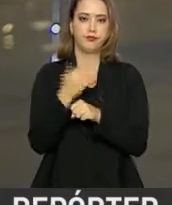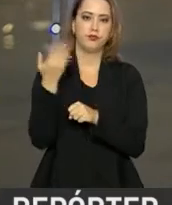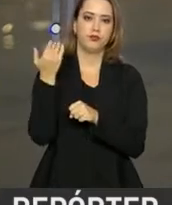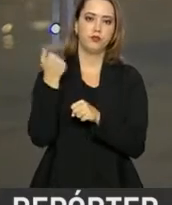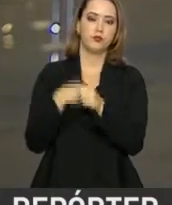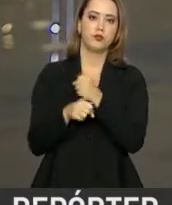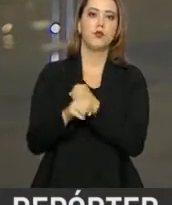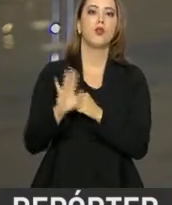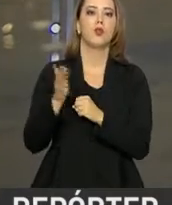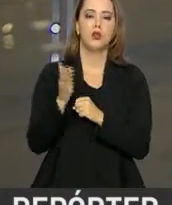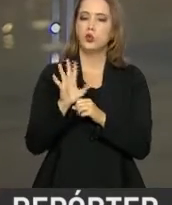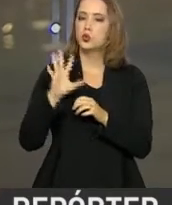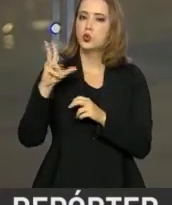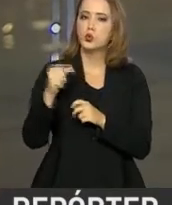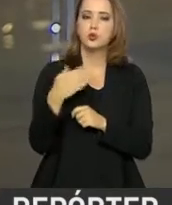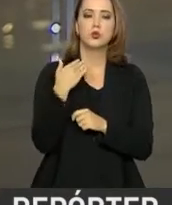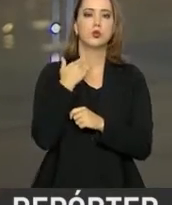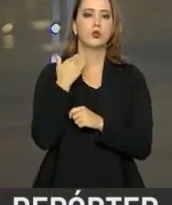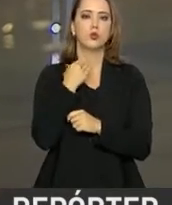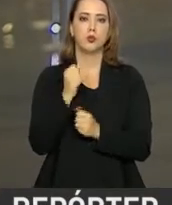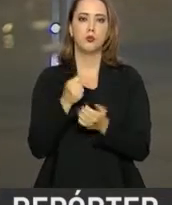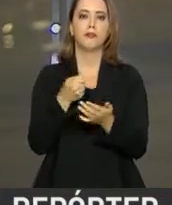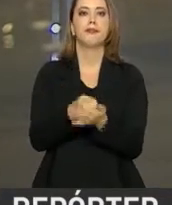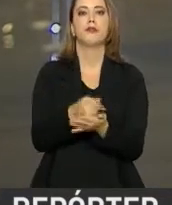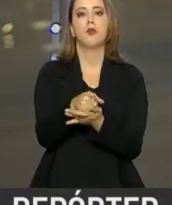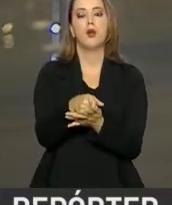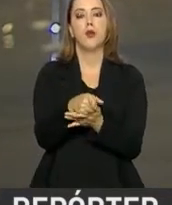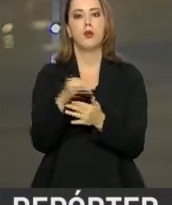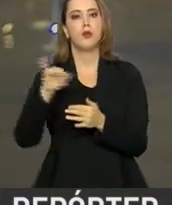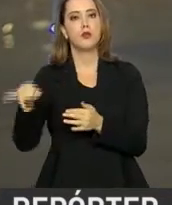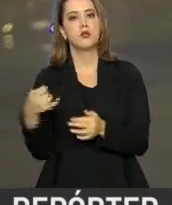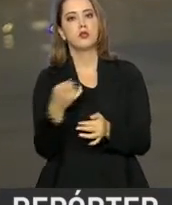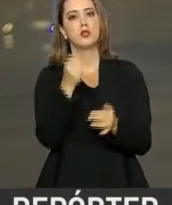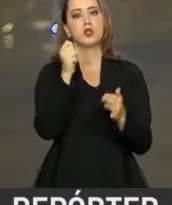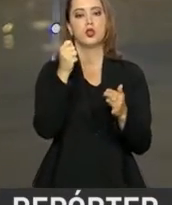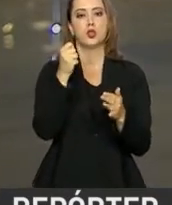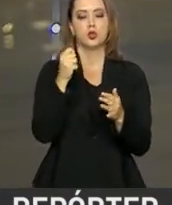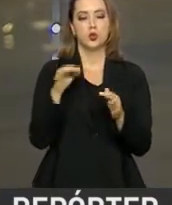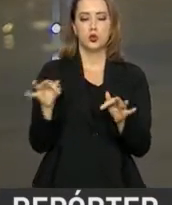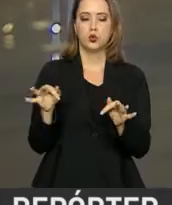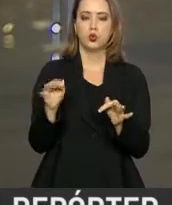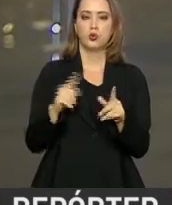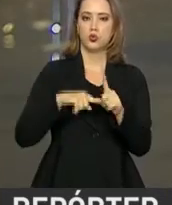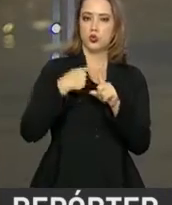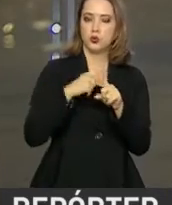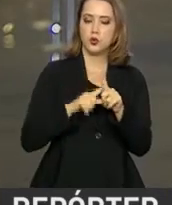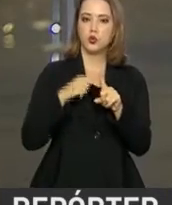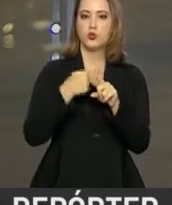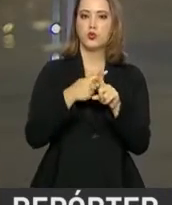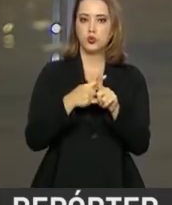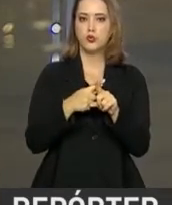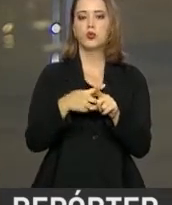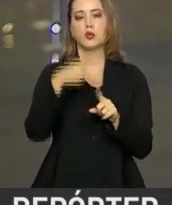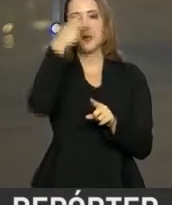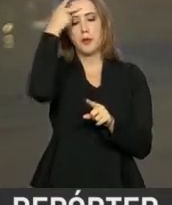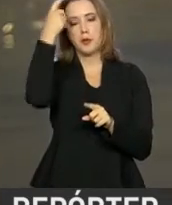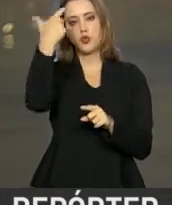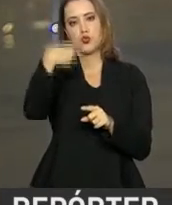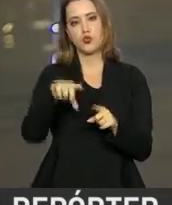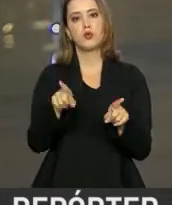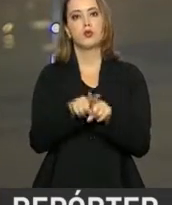em qualquer operação bancária como por exemplo empréstimos para pessoas físicas e para pessoas jurídicas